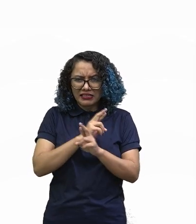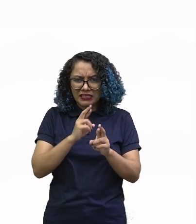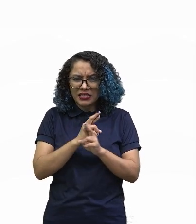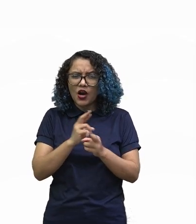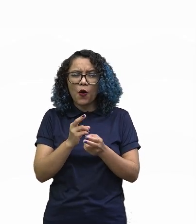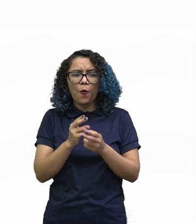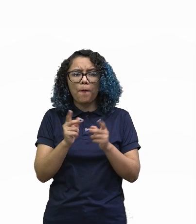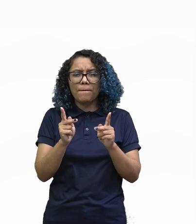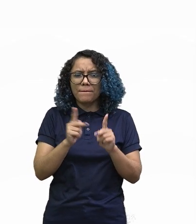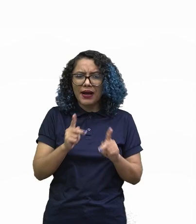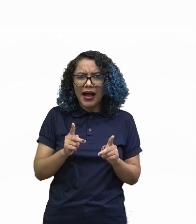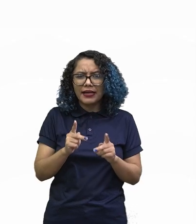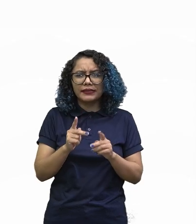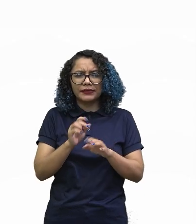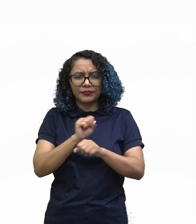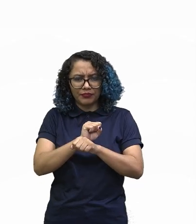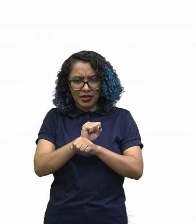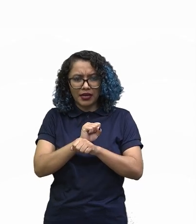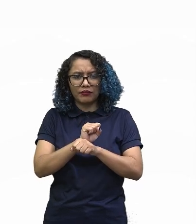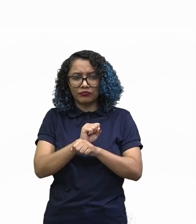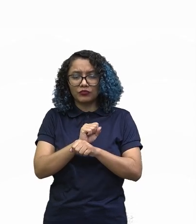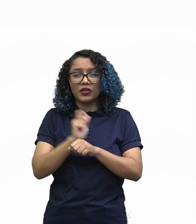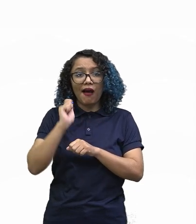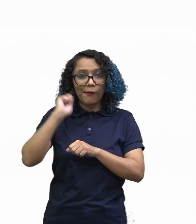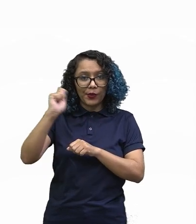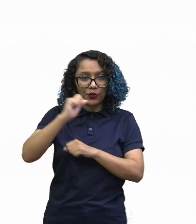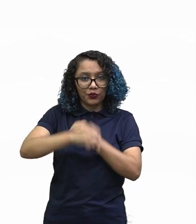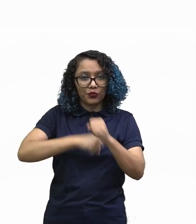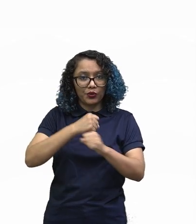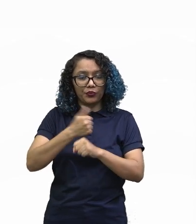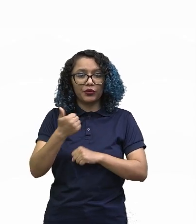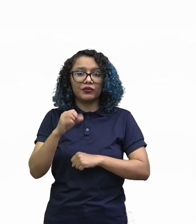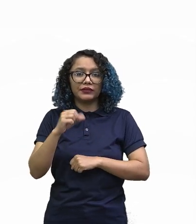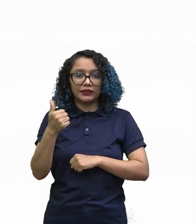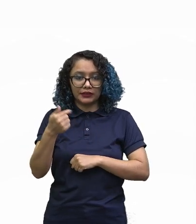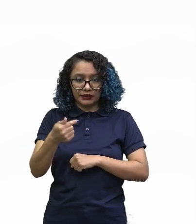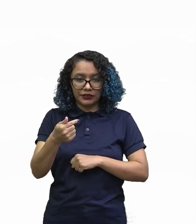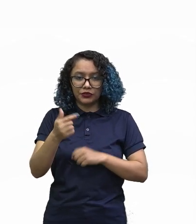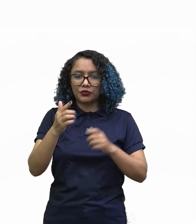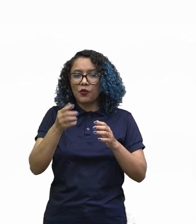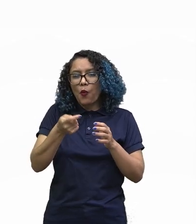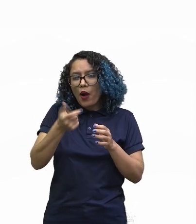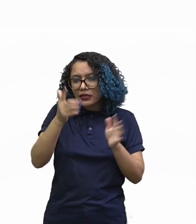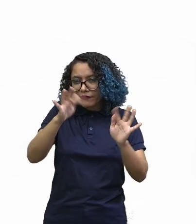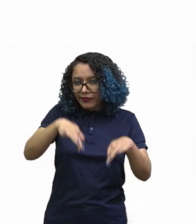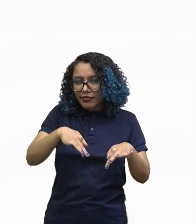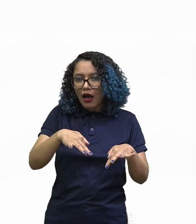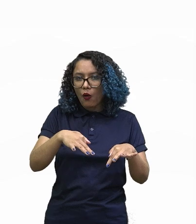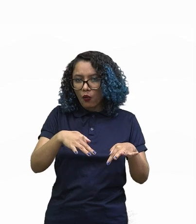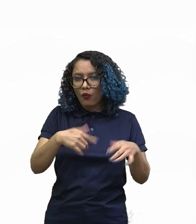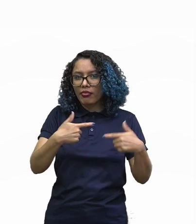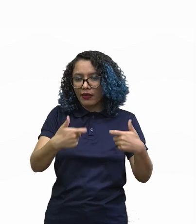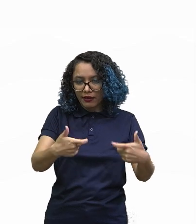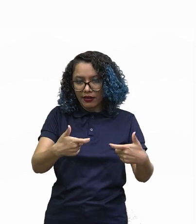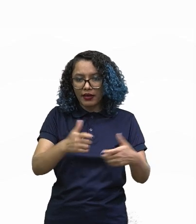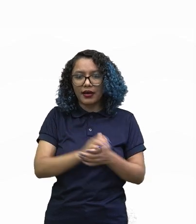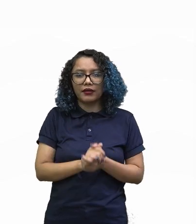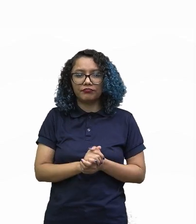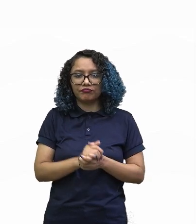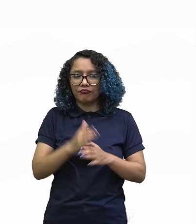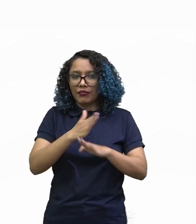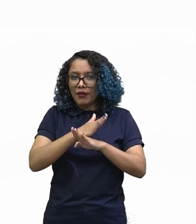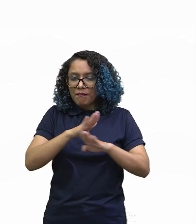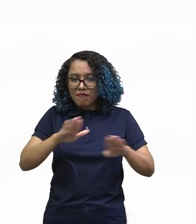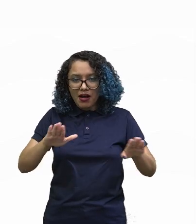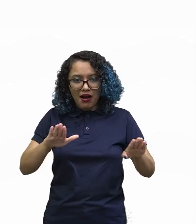em abril de 1917, já quase ao final do conflito. Ele rompe as relações diplomáticas